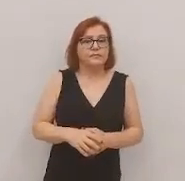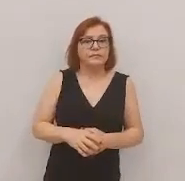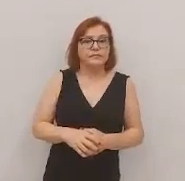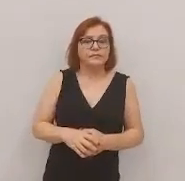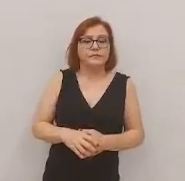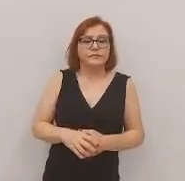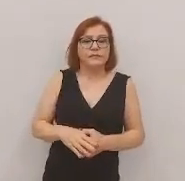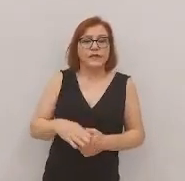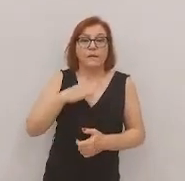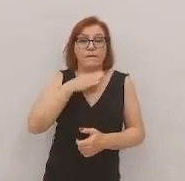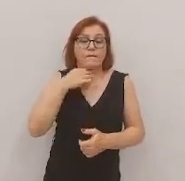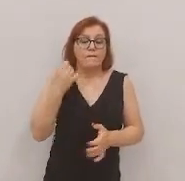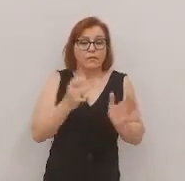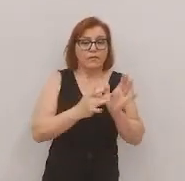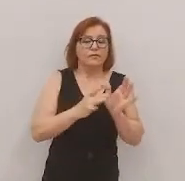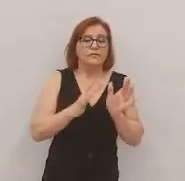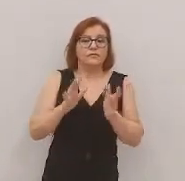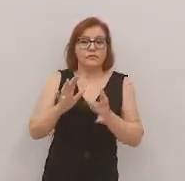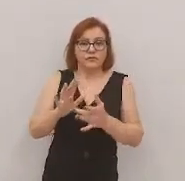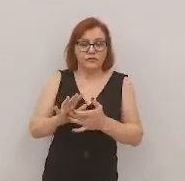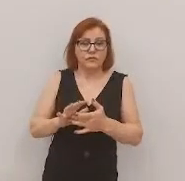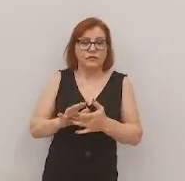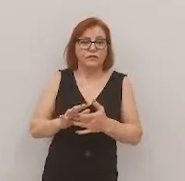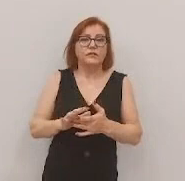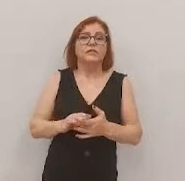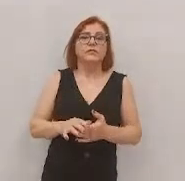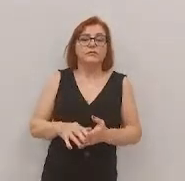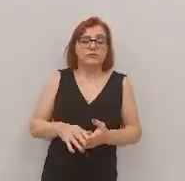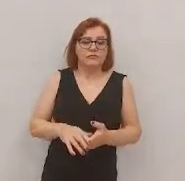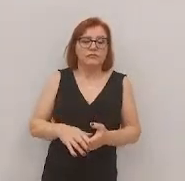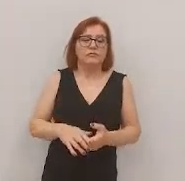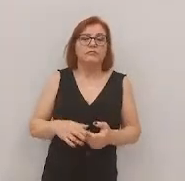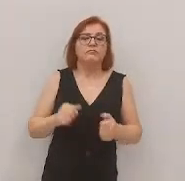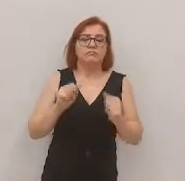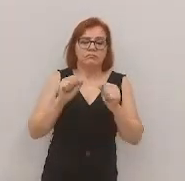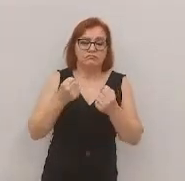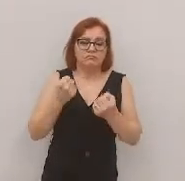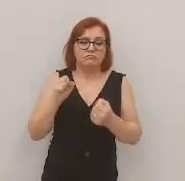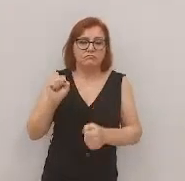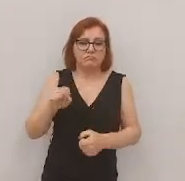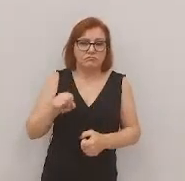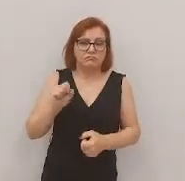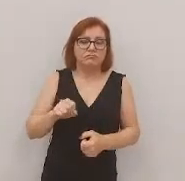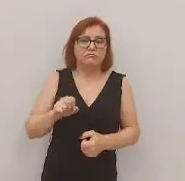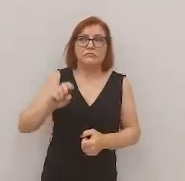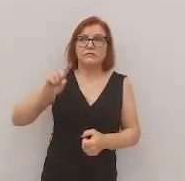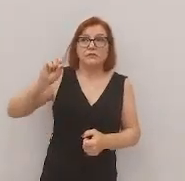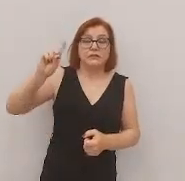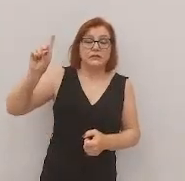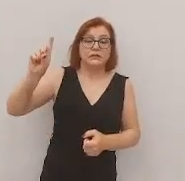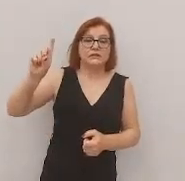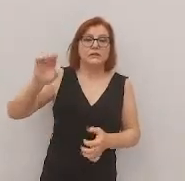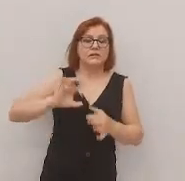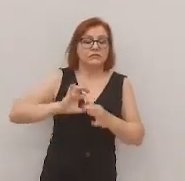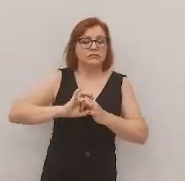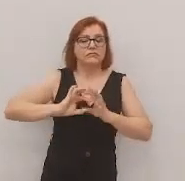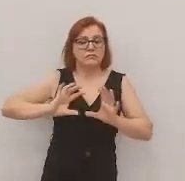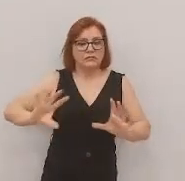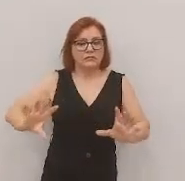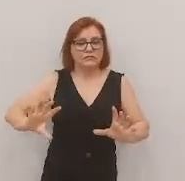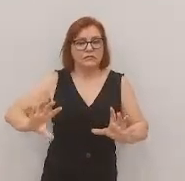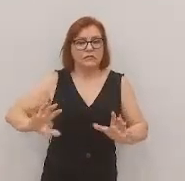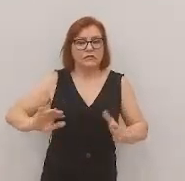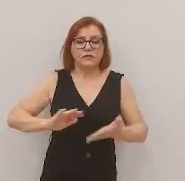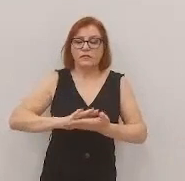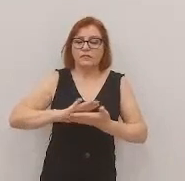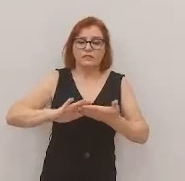com a vontade de Deus. Deus é onisciente e nada passa despercebido. O